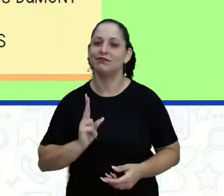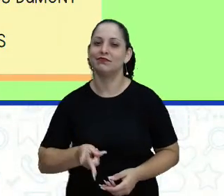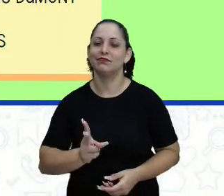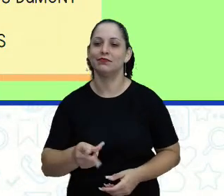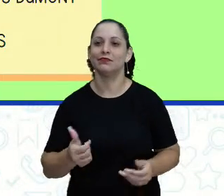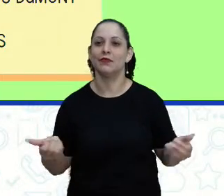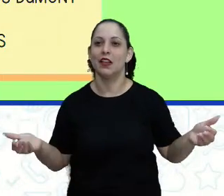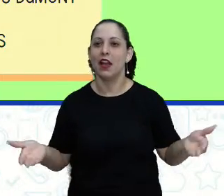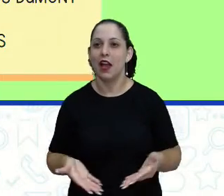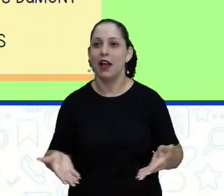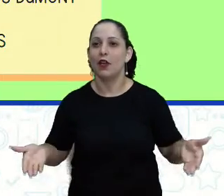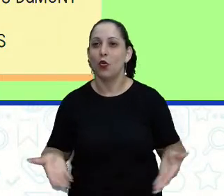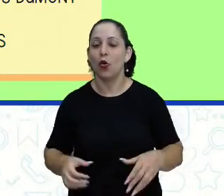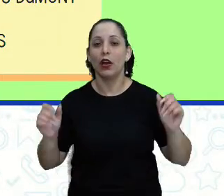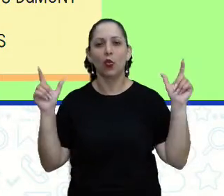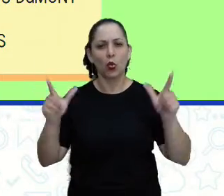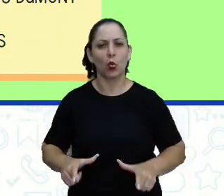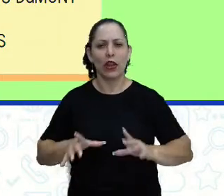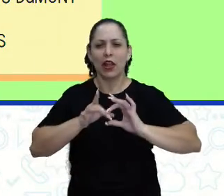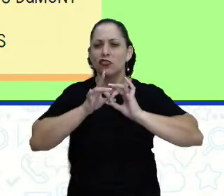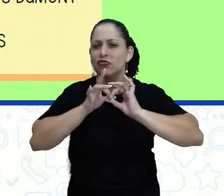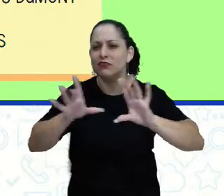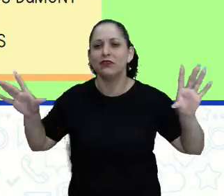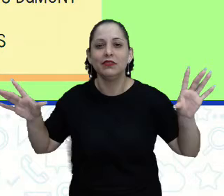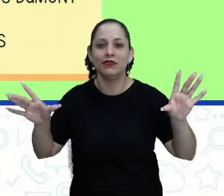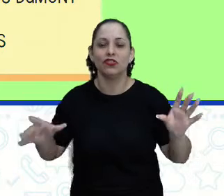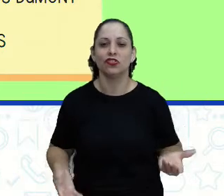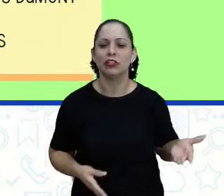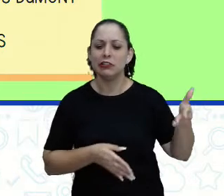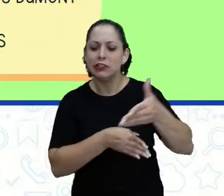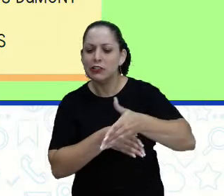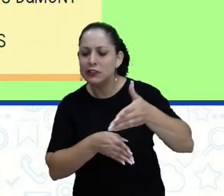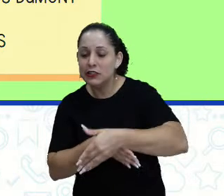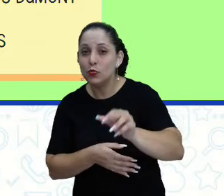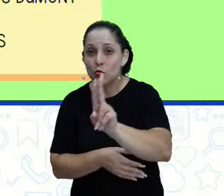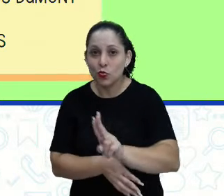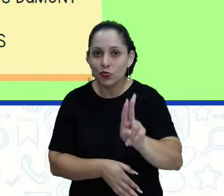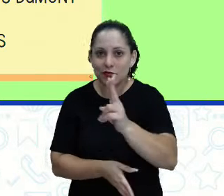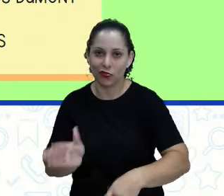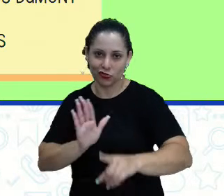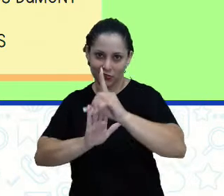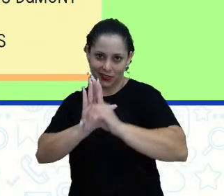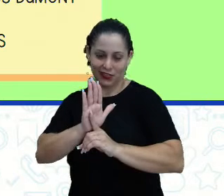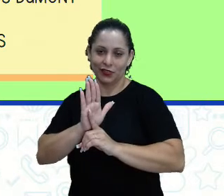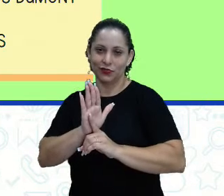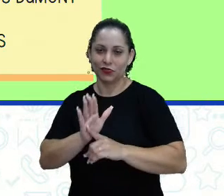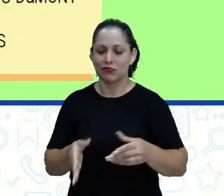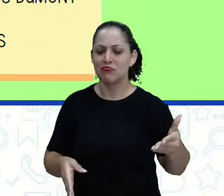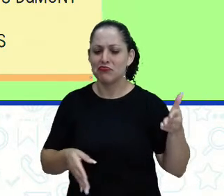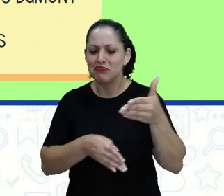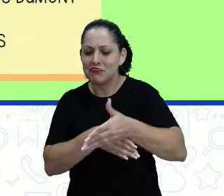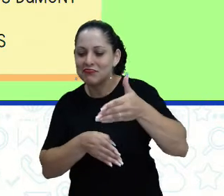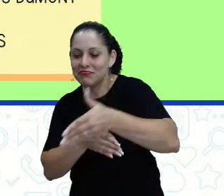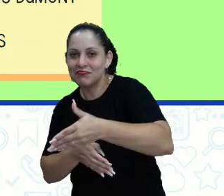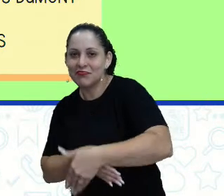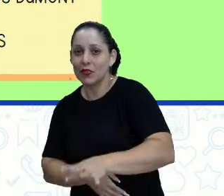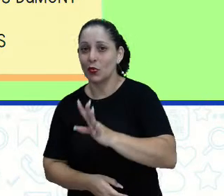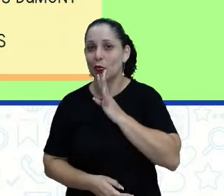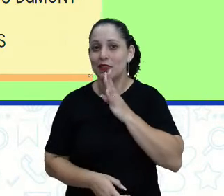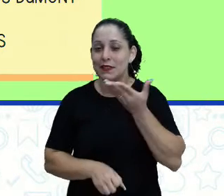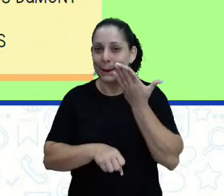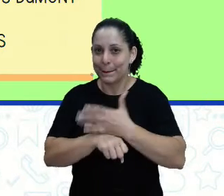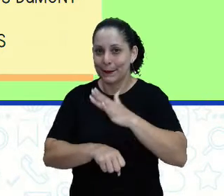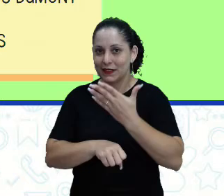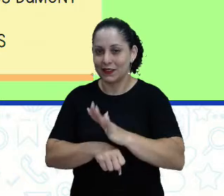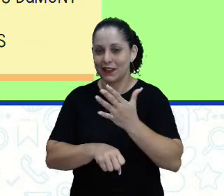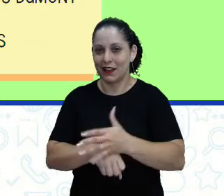Falando agora de locais disponíveis para que você tenha esse direito aí garantido, que você possa acessar e possa